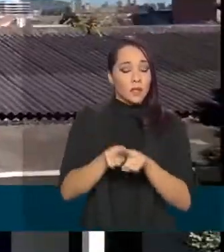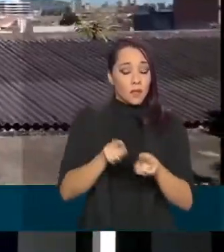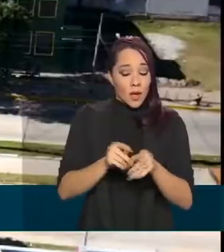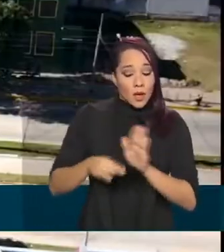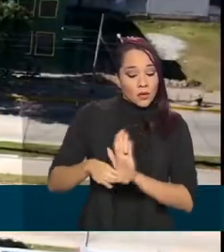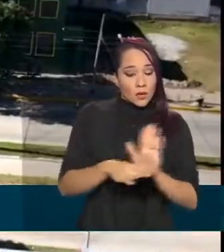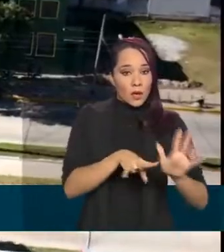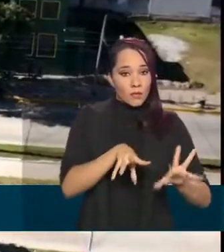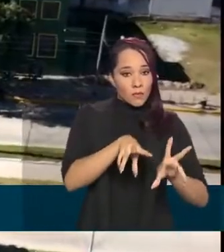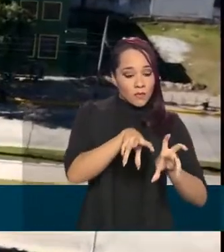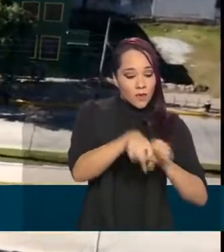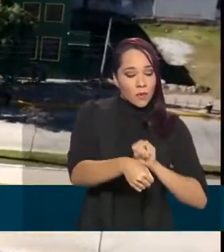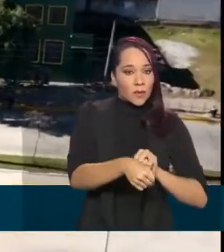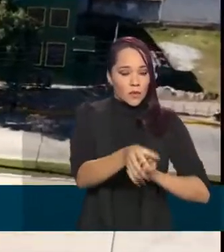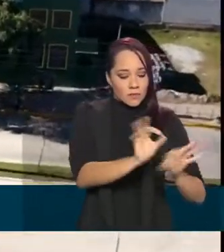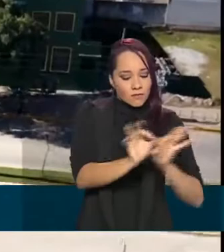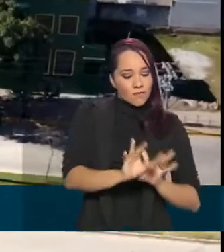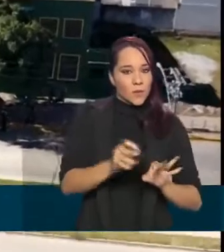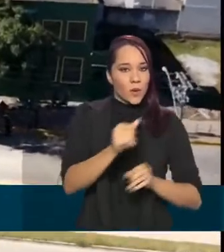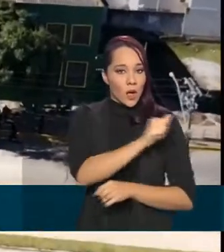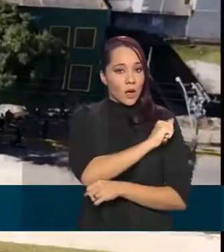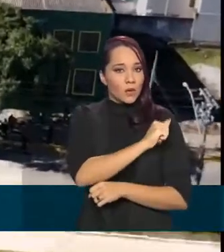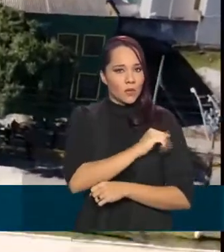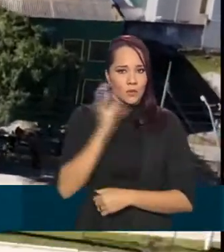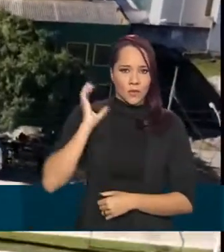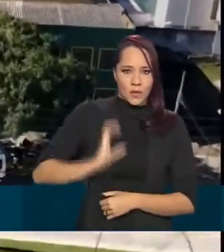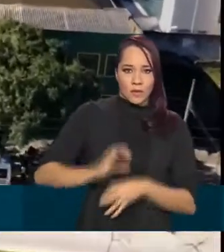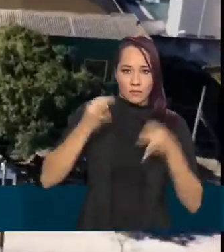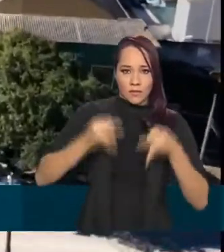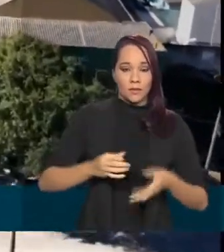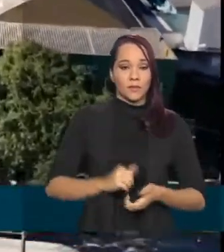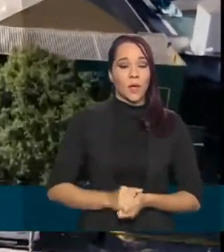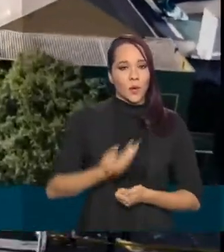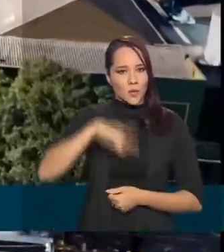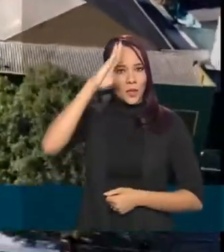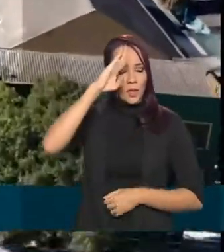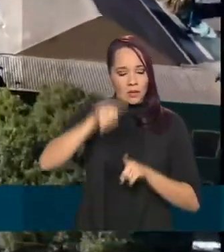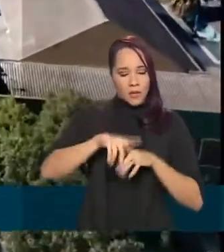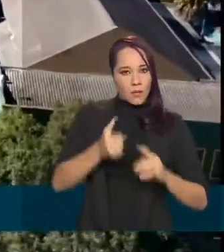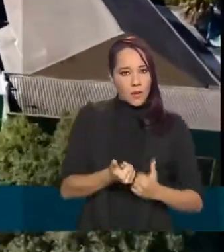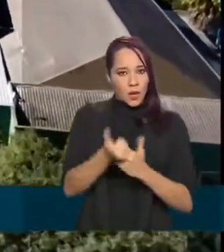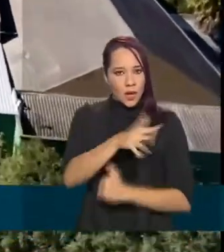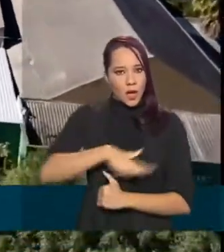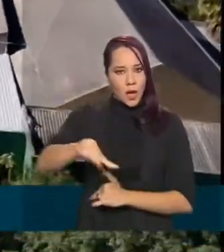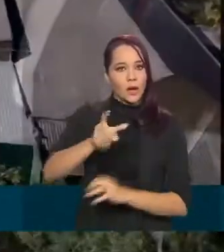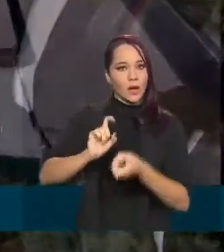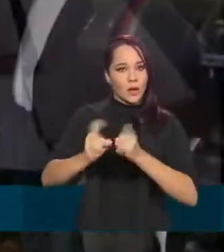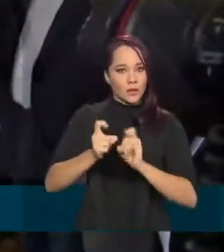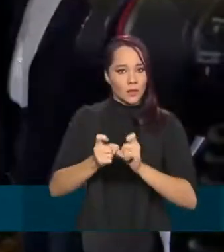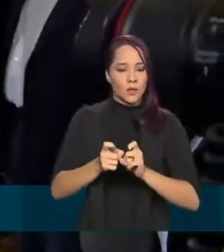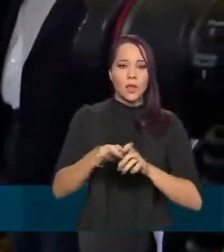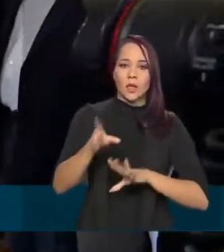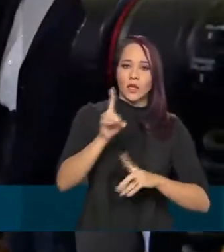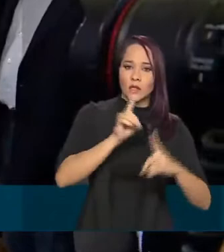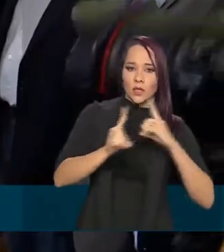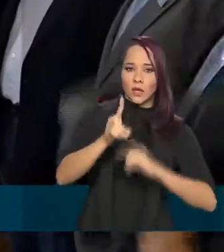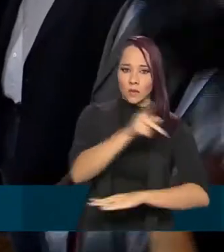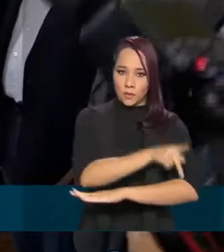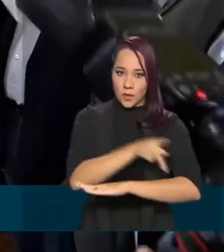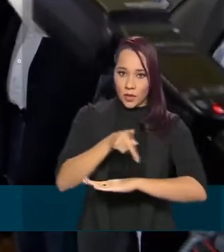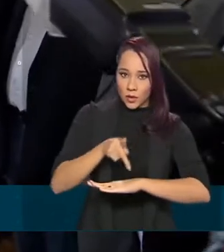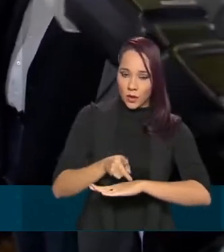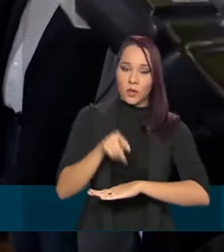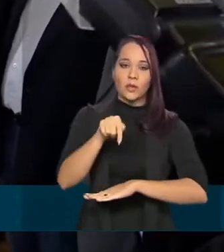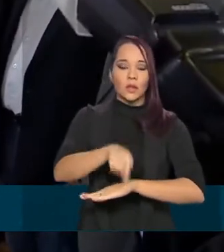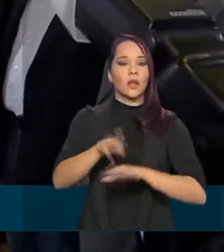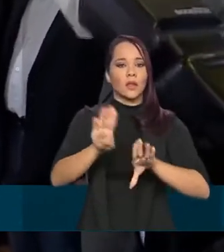aluno como um cidadão. Os militares também vão apoiar nas áreas administrativa e didático-pedagógica